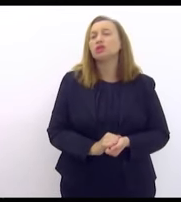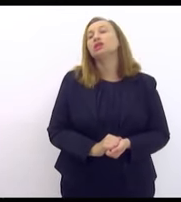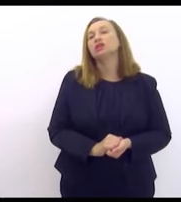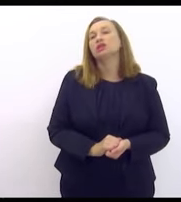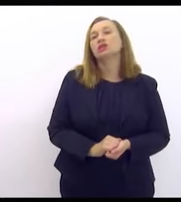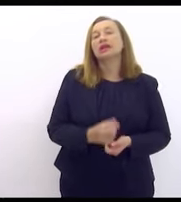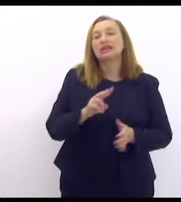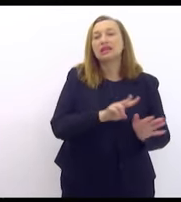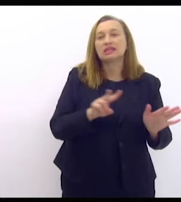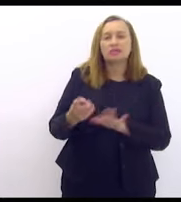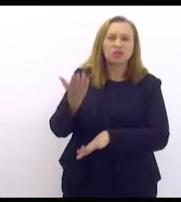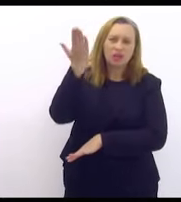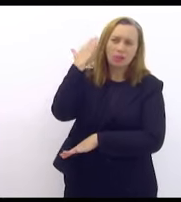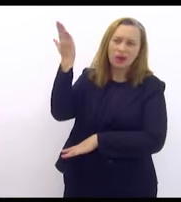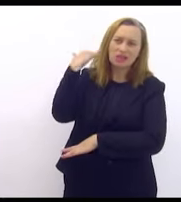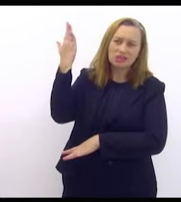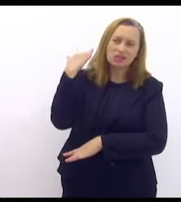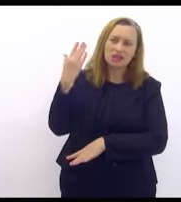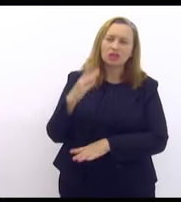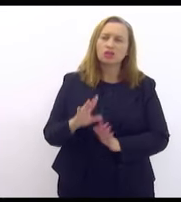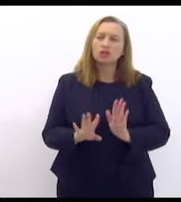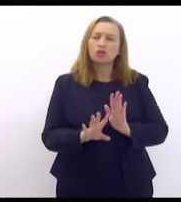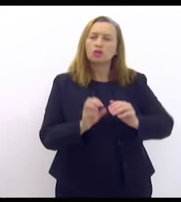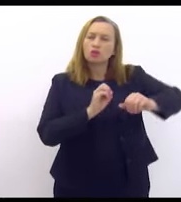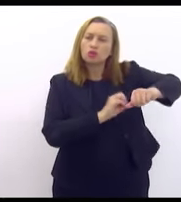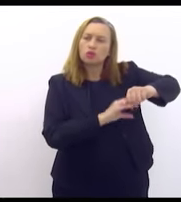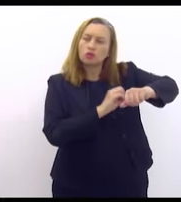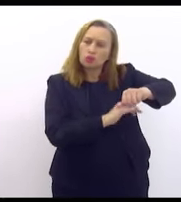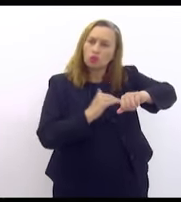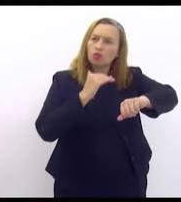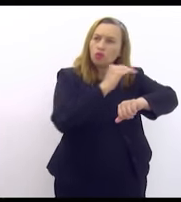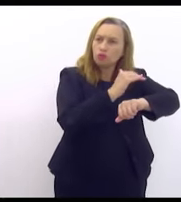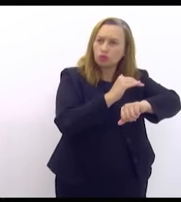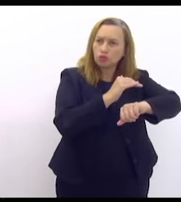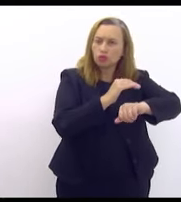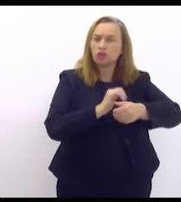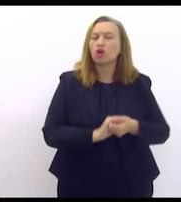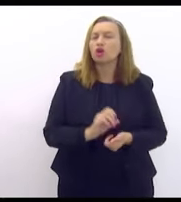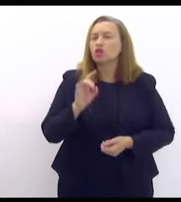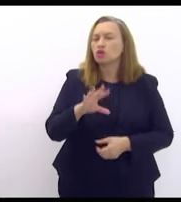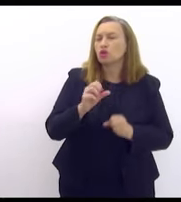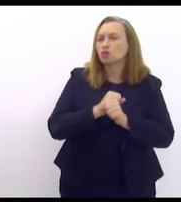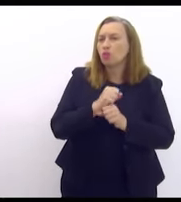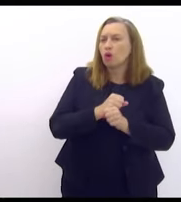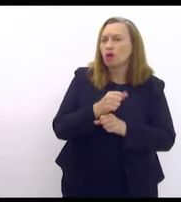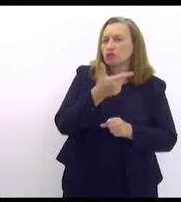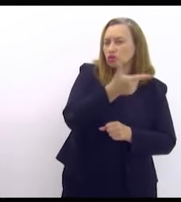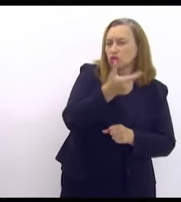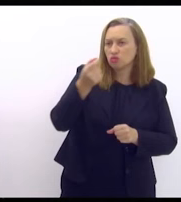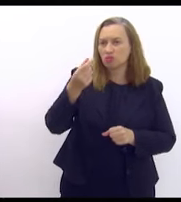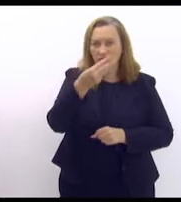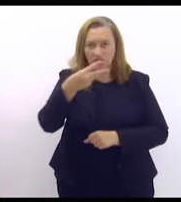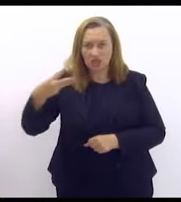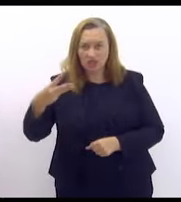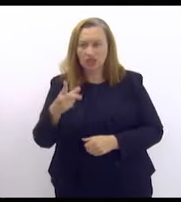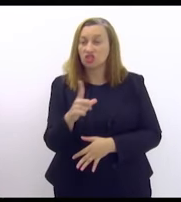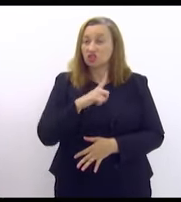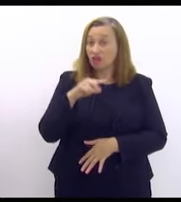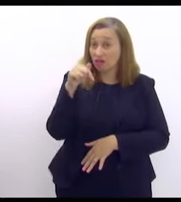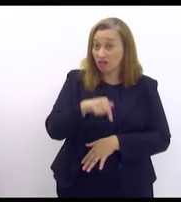na semana passada a questão do Fundo Soberano, e somente no ano de 2023 a gente tem